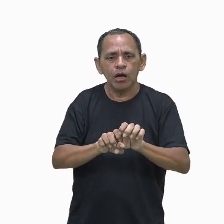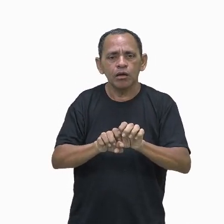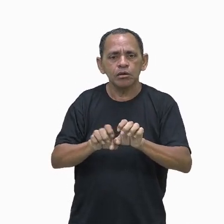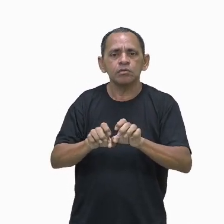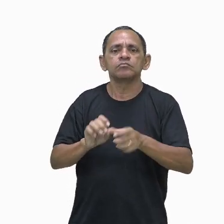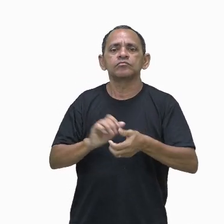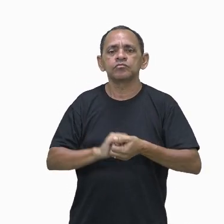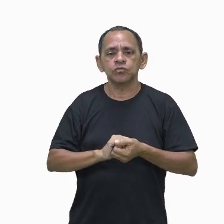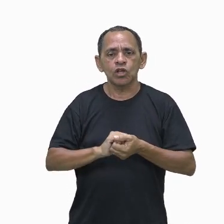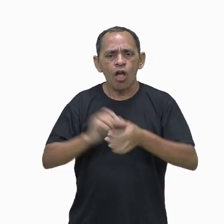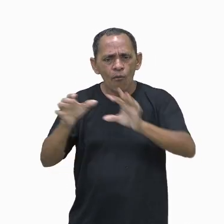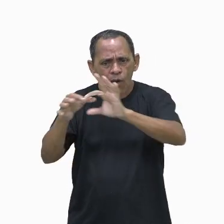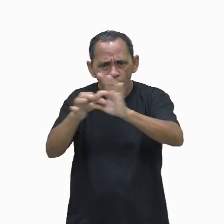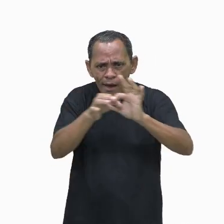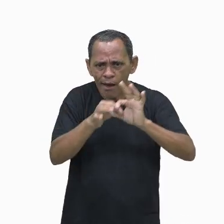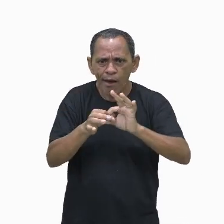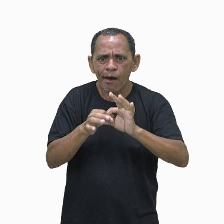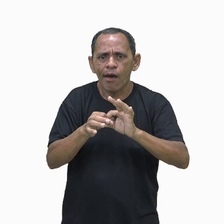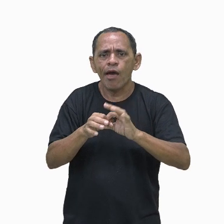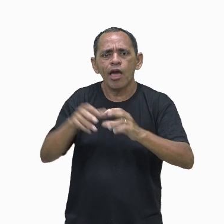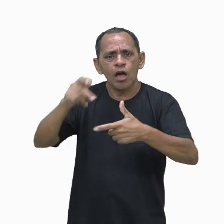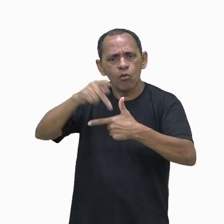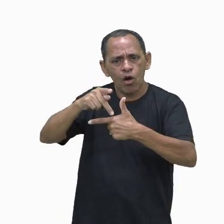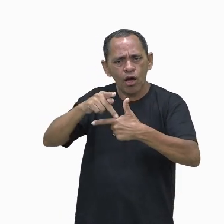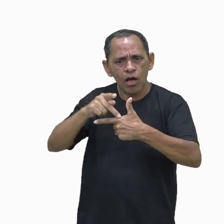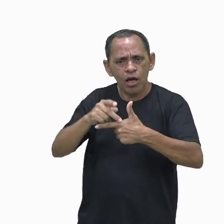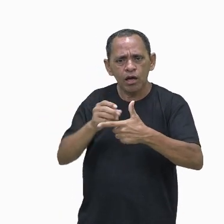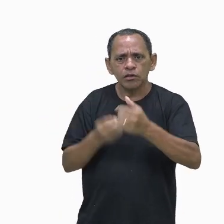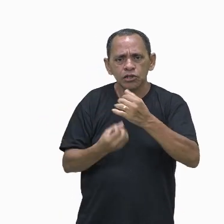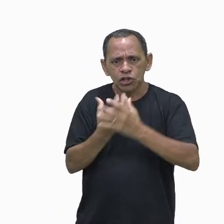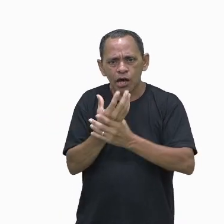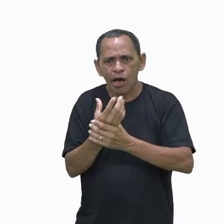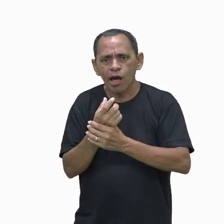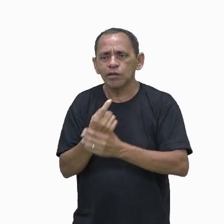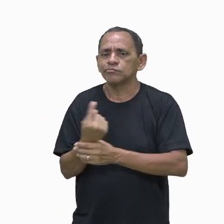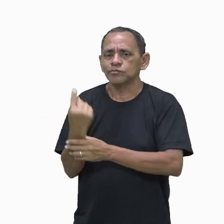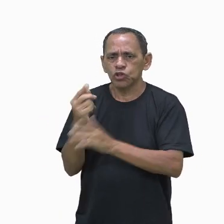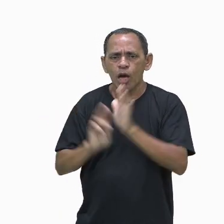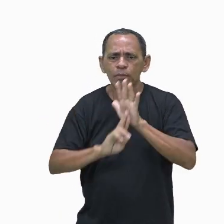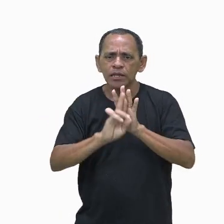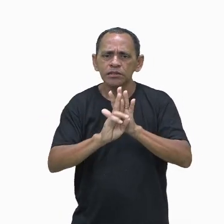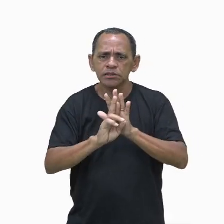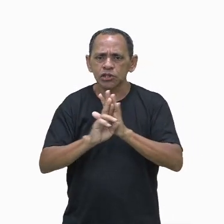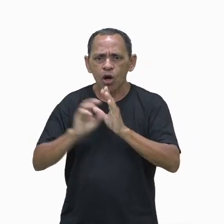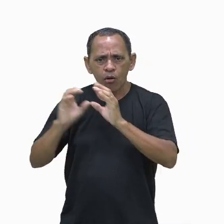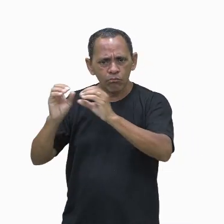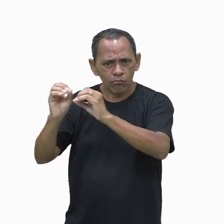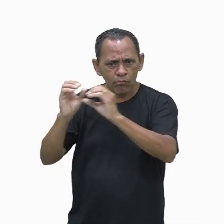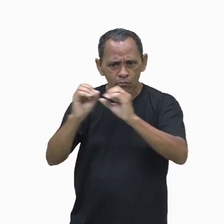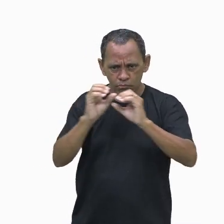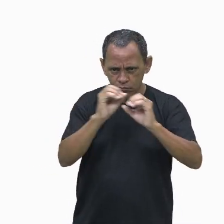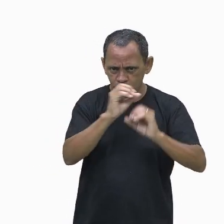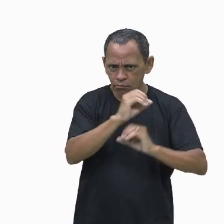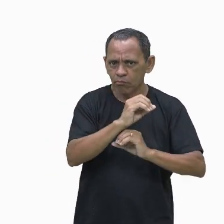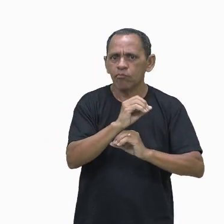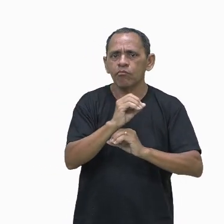proteína formada por essas bolinhas aí, elas são a representação dos aminoácidos. As cores não estão à toa, elas estão